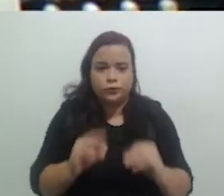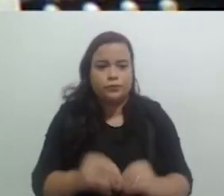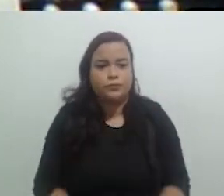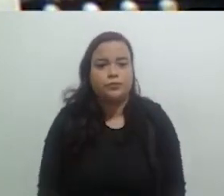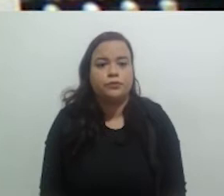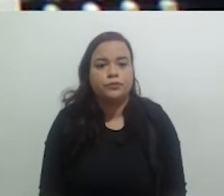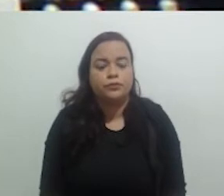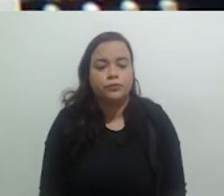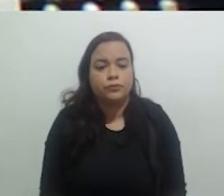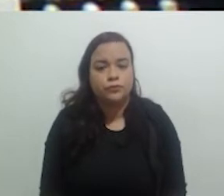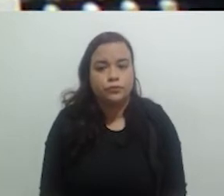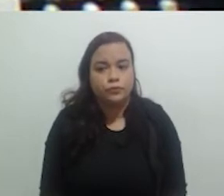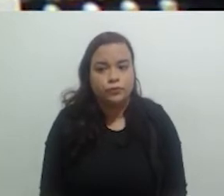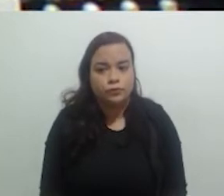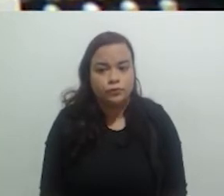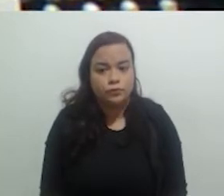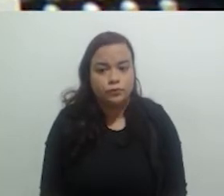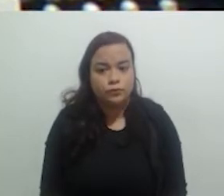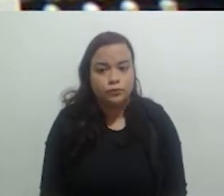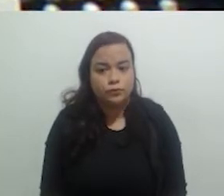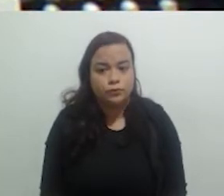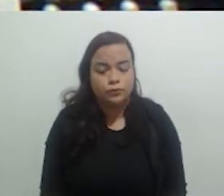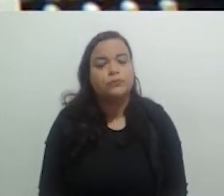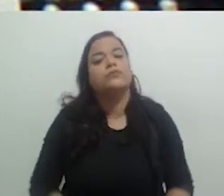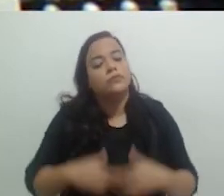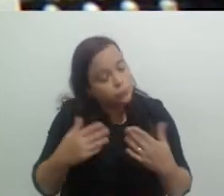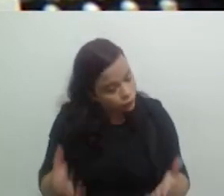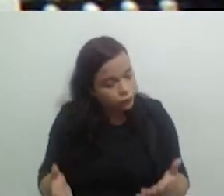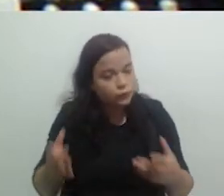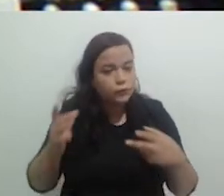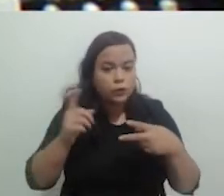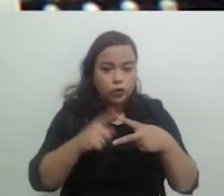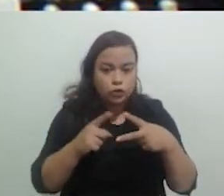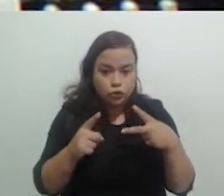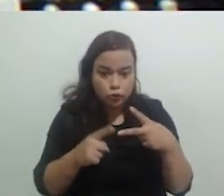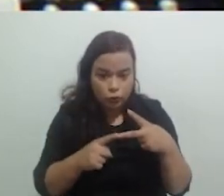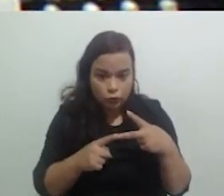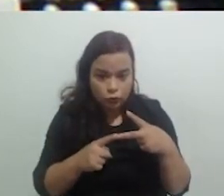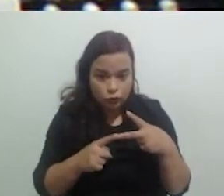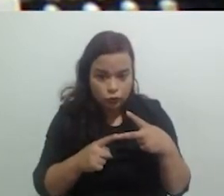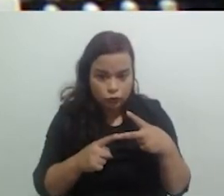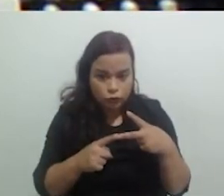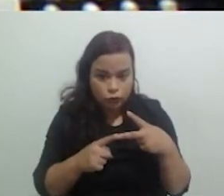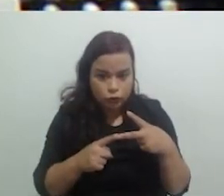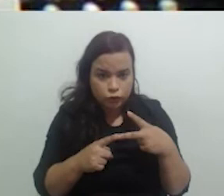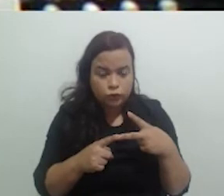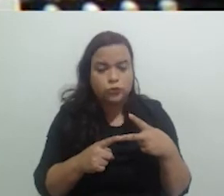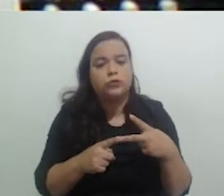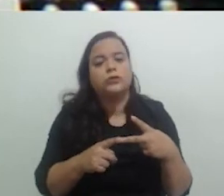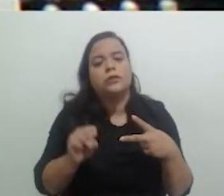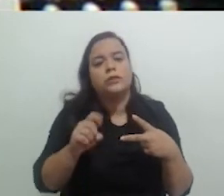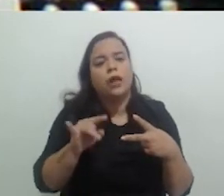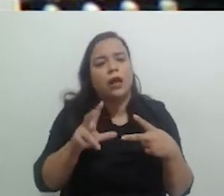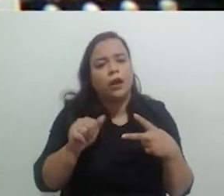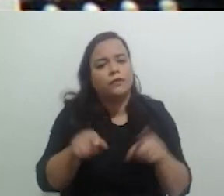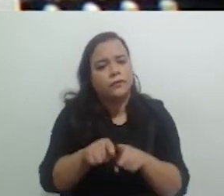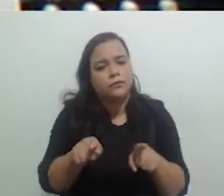É, então, dois até. Desembargador Saraiva também. Desembargador Cornélio. Votou com.